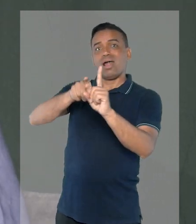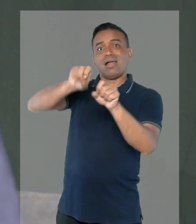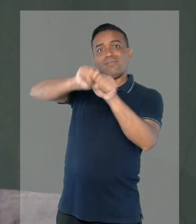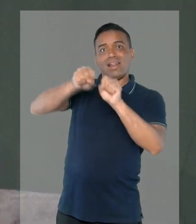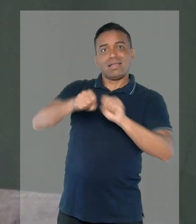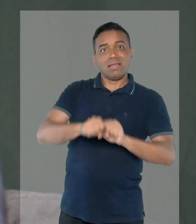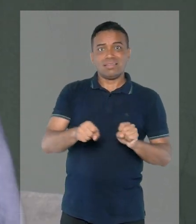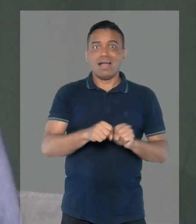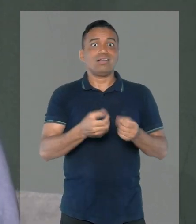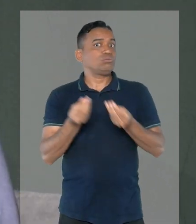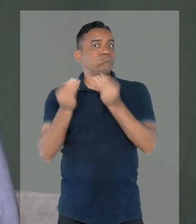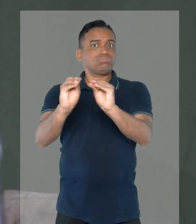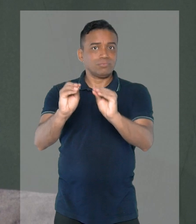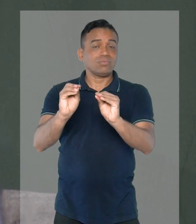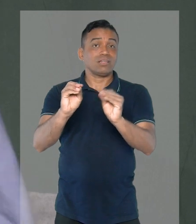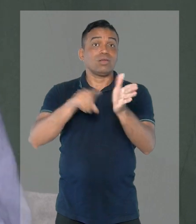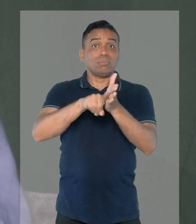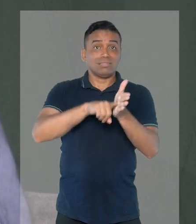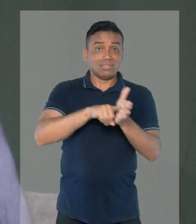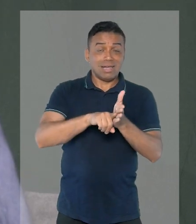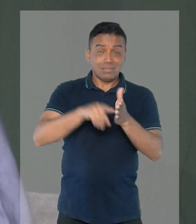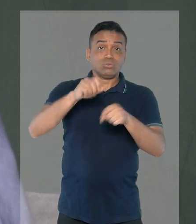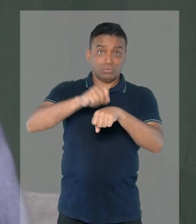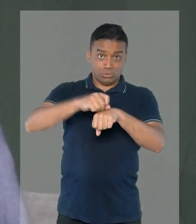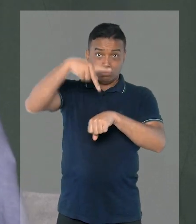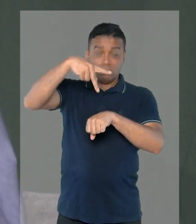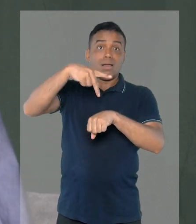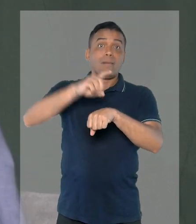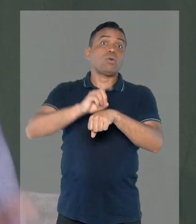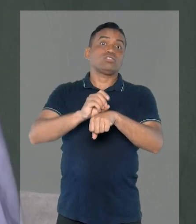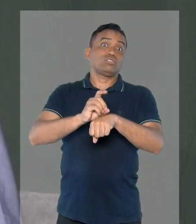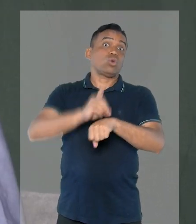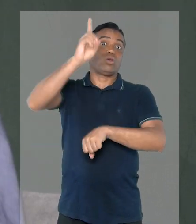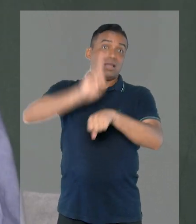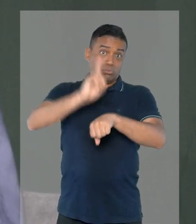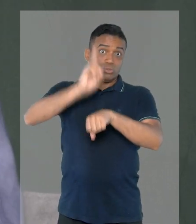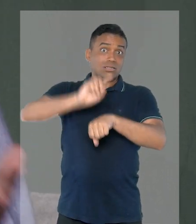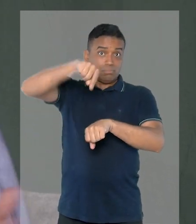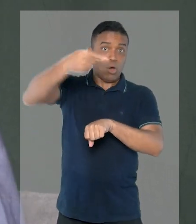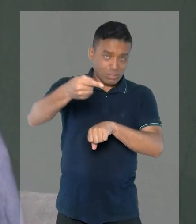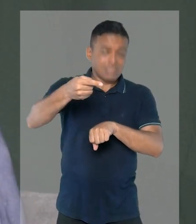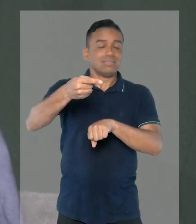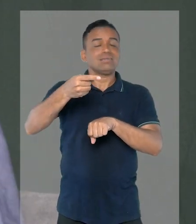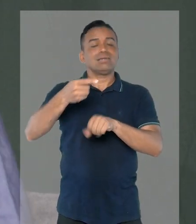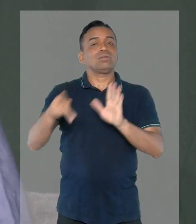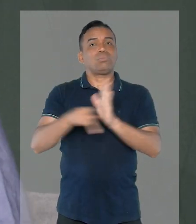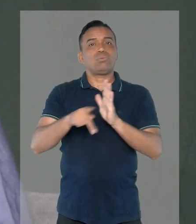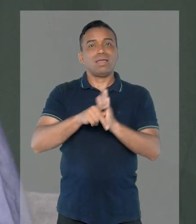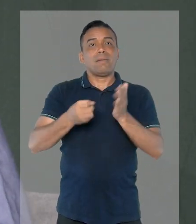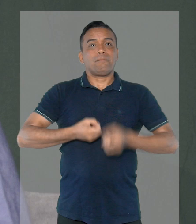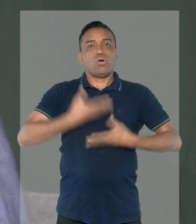colocada. Atualmente, minha pesquisa de pós-doc é sobre Drummond, né? E no Drummond isso é deslumbrante no Poema de